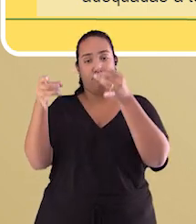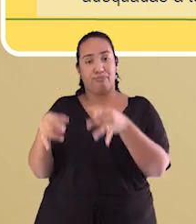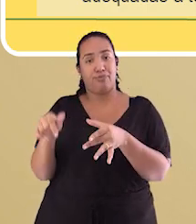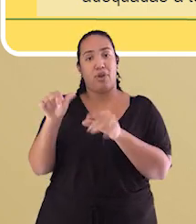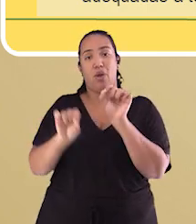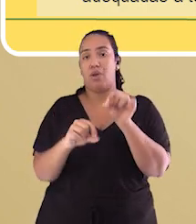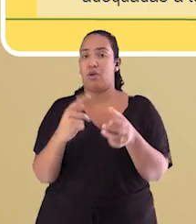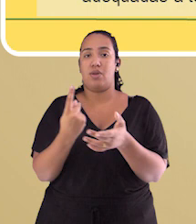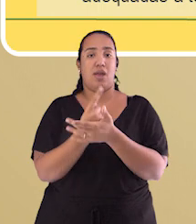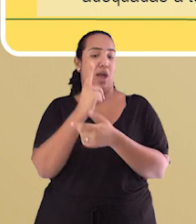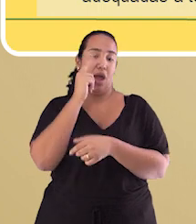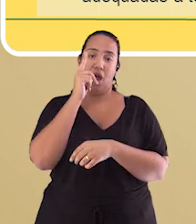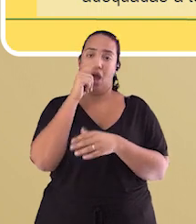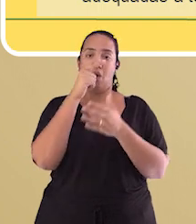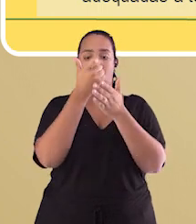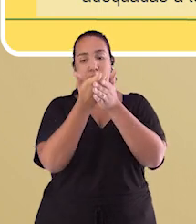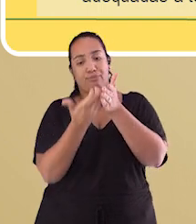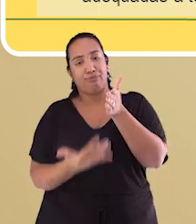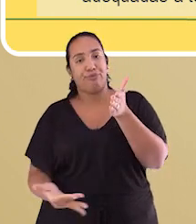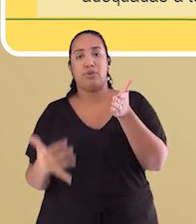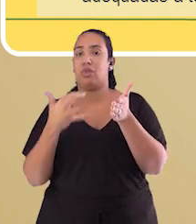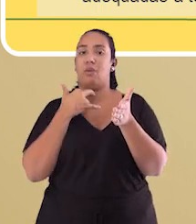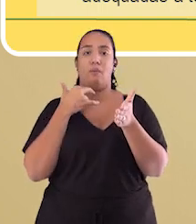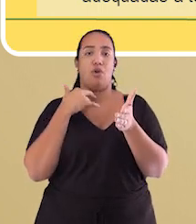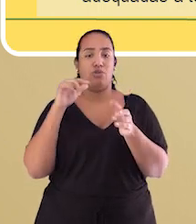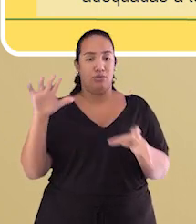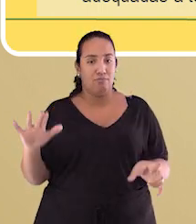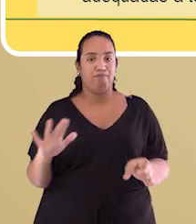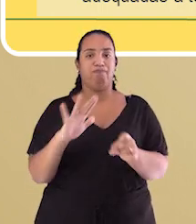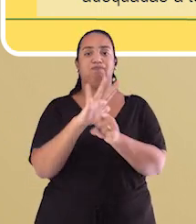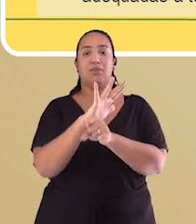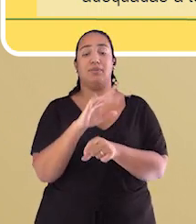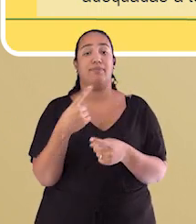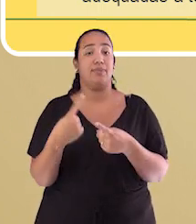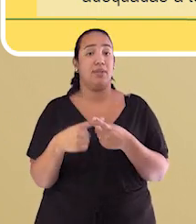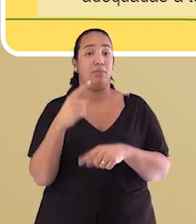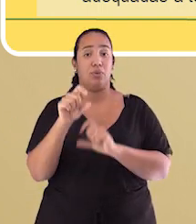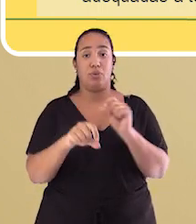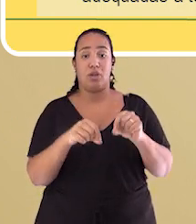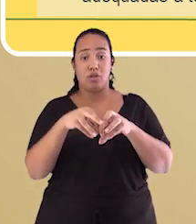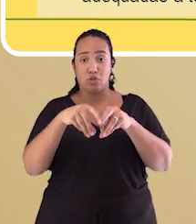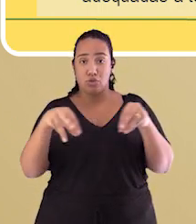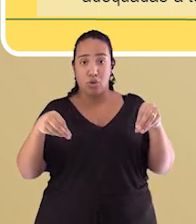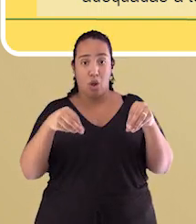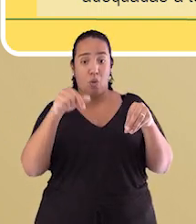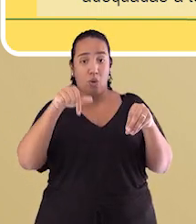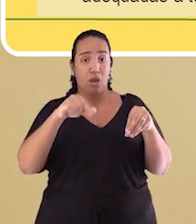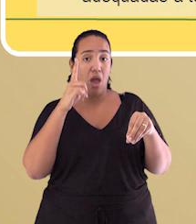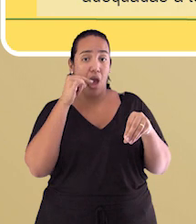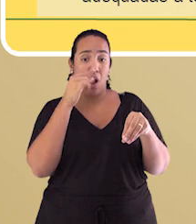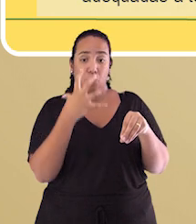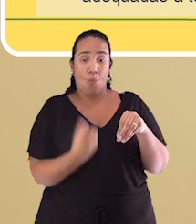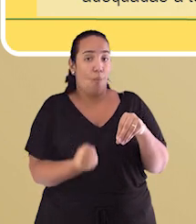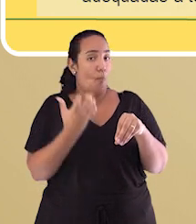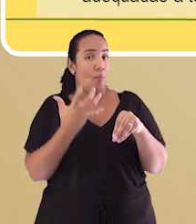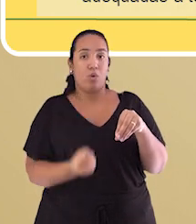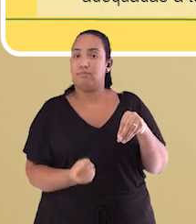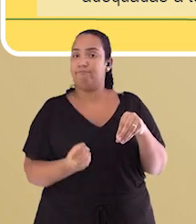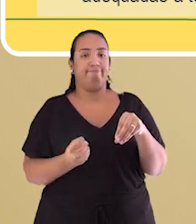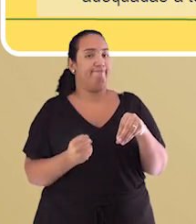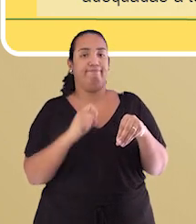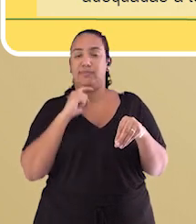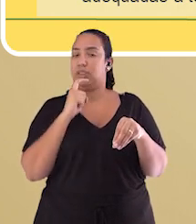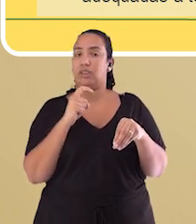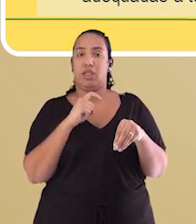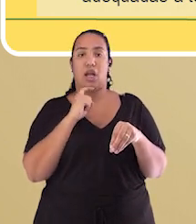da impermeabilização do solo, que é a perda da capacidade de absorção da água pelo solo,